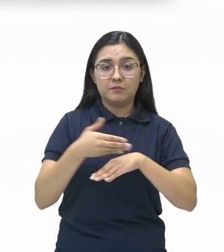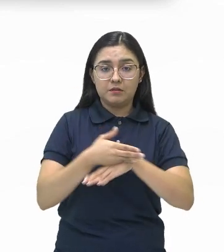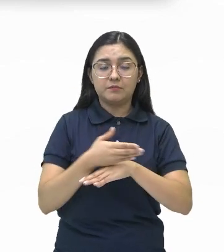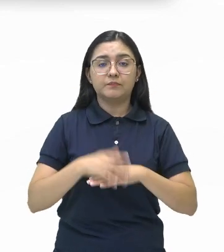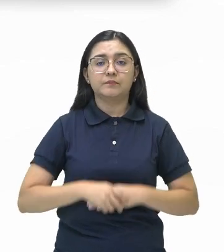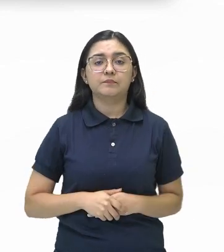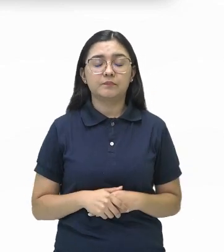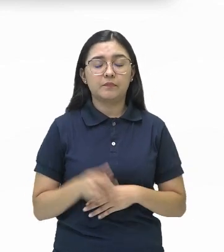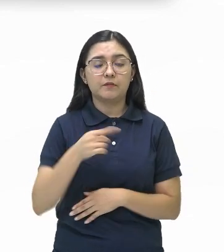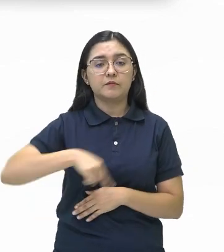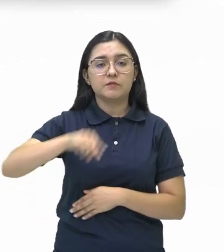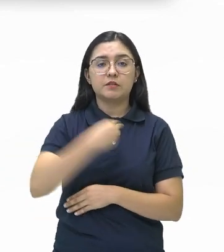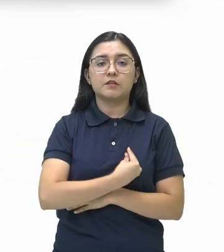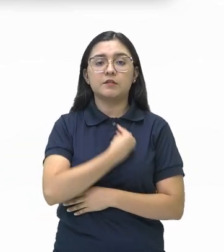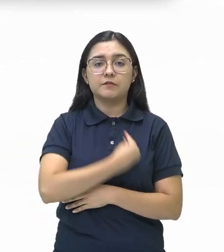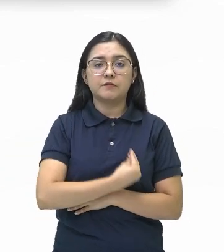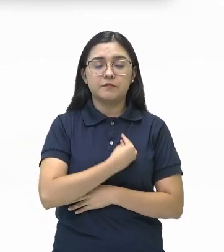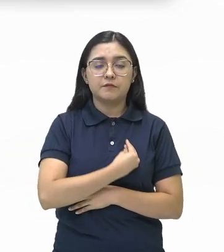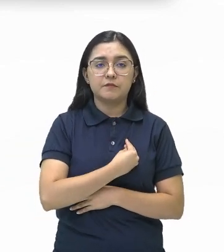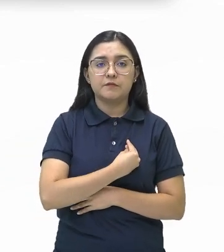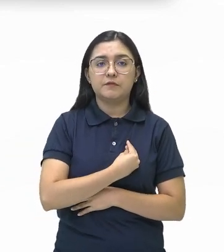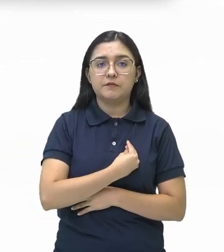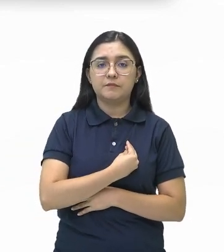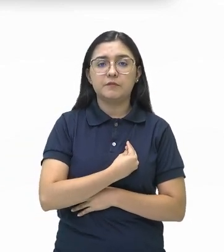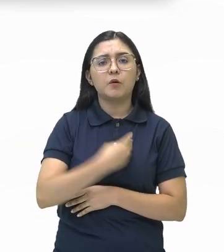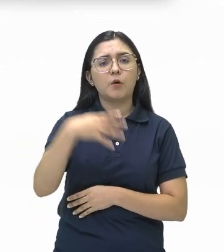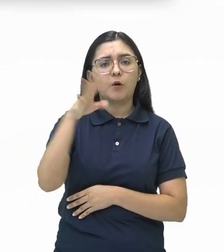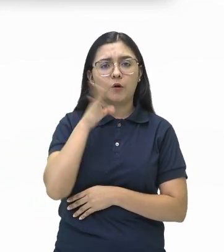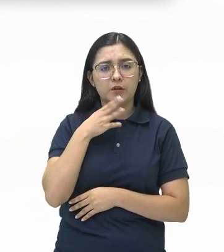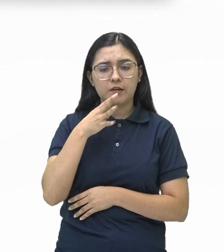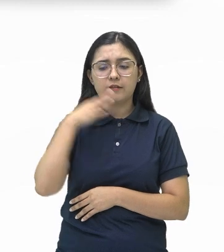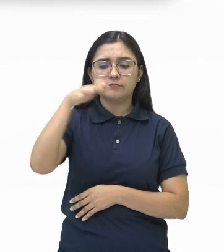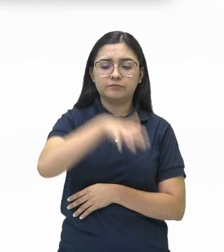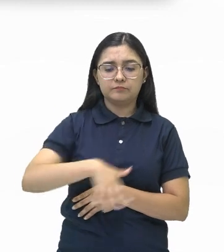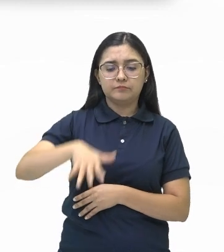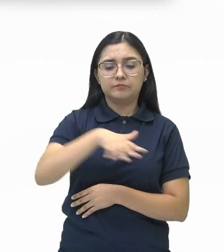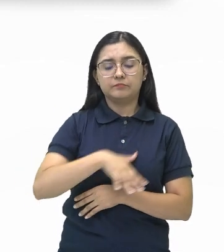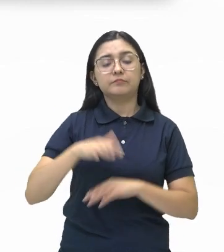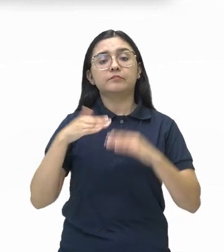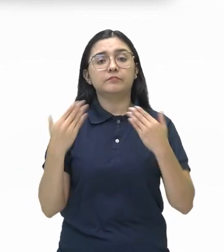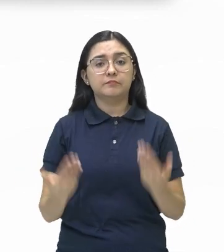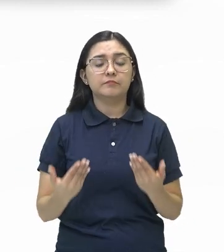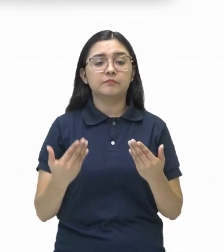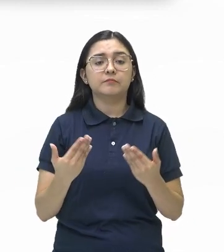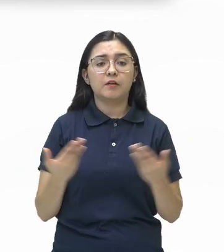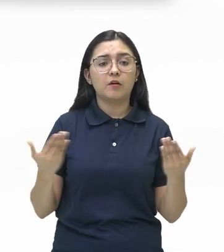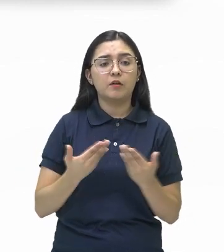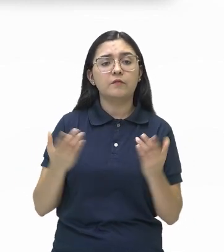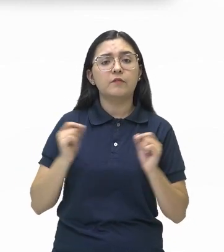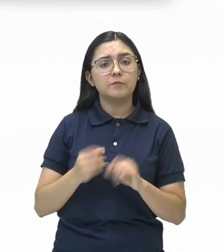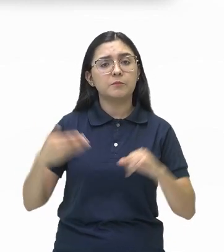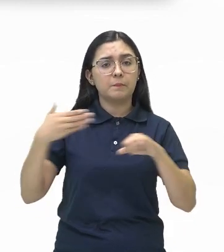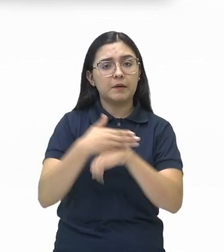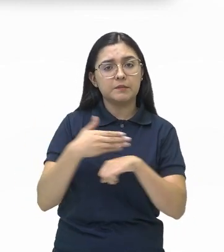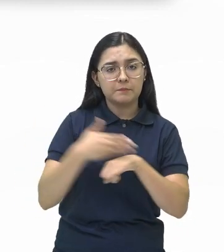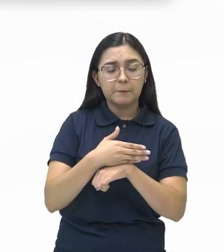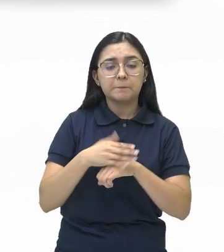Quem vive ali sabe, conhece o ambiente. Então, vamos escutar e vamos